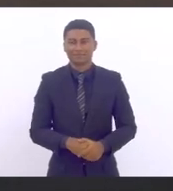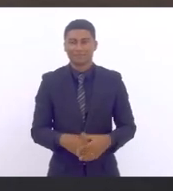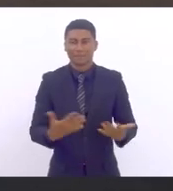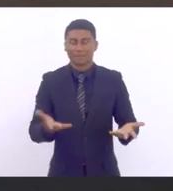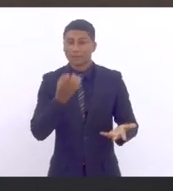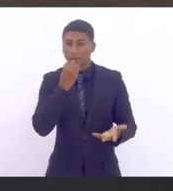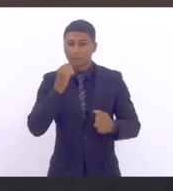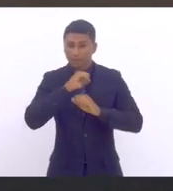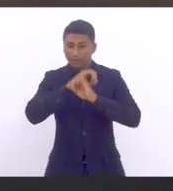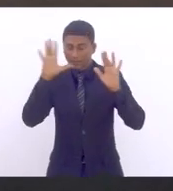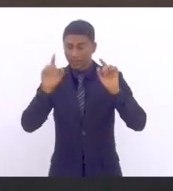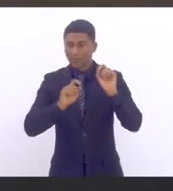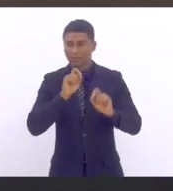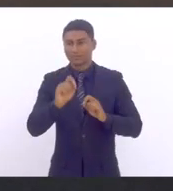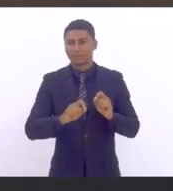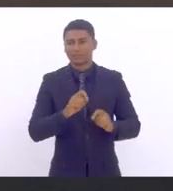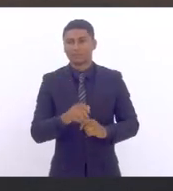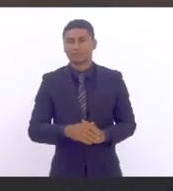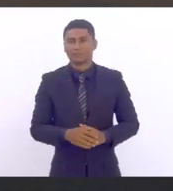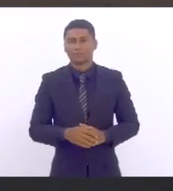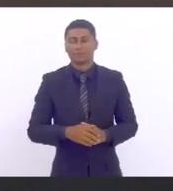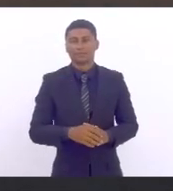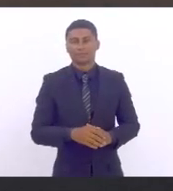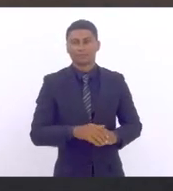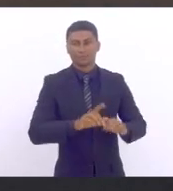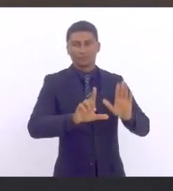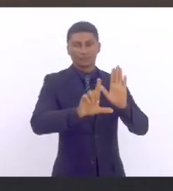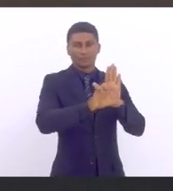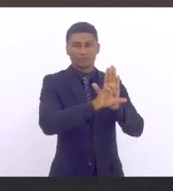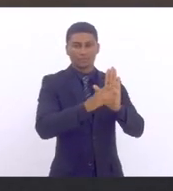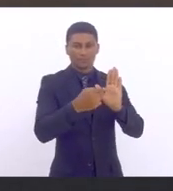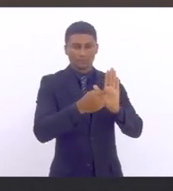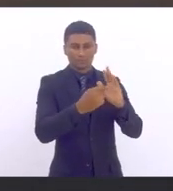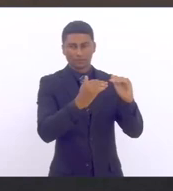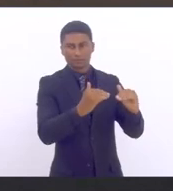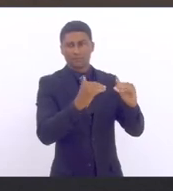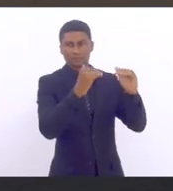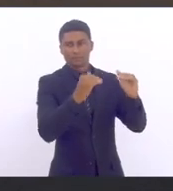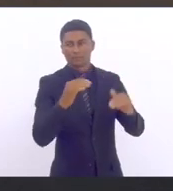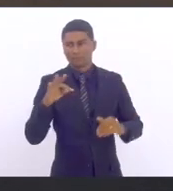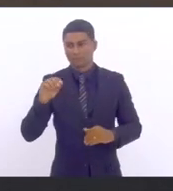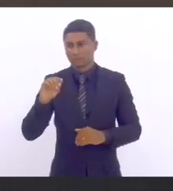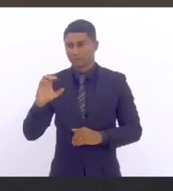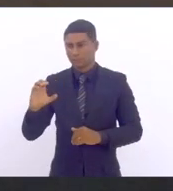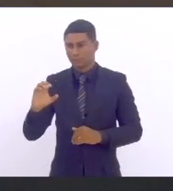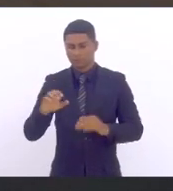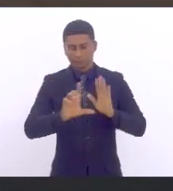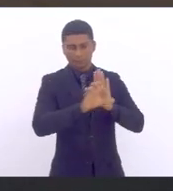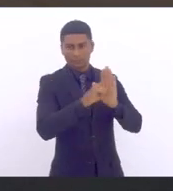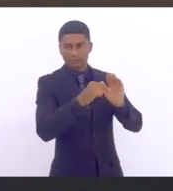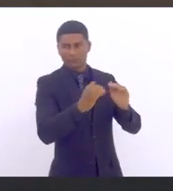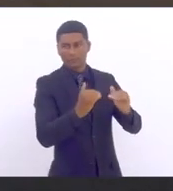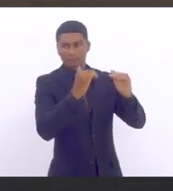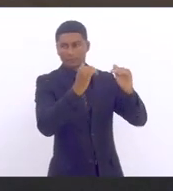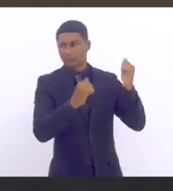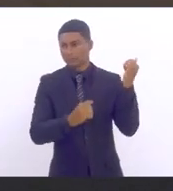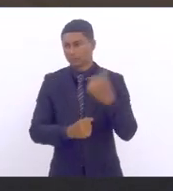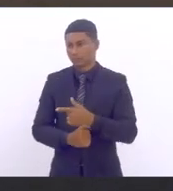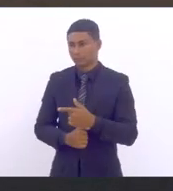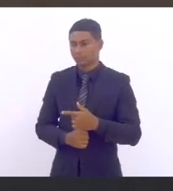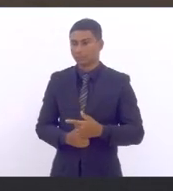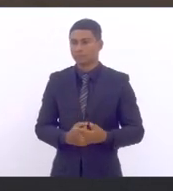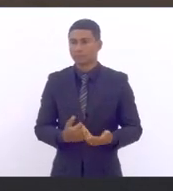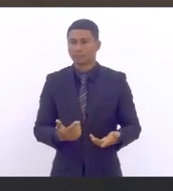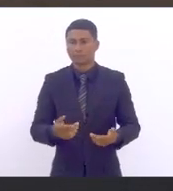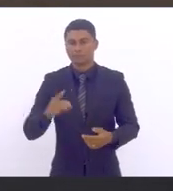seguinte. Primeiro, uma lei é superior a um TAC. Né? Uma lei sempre vai ter uma instância superior.